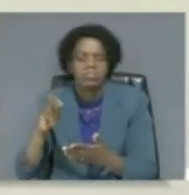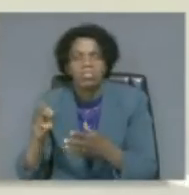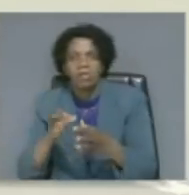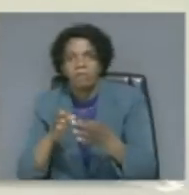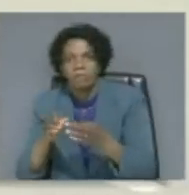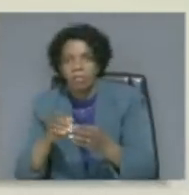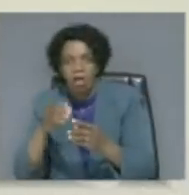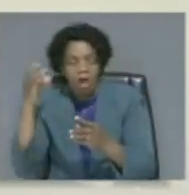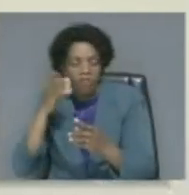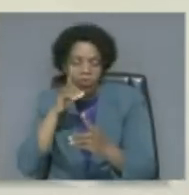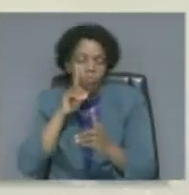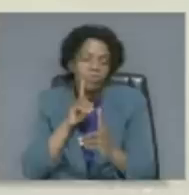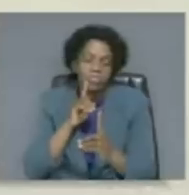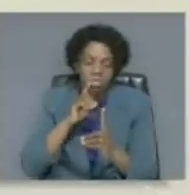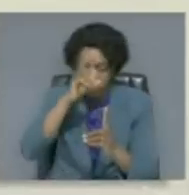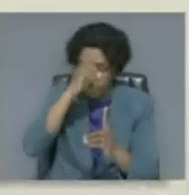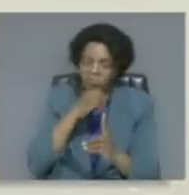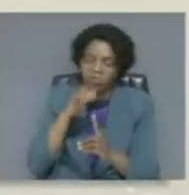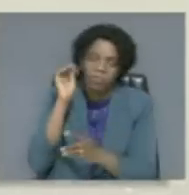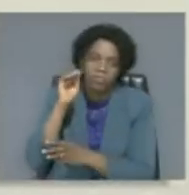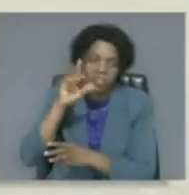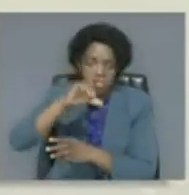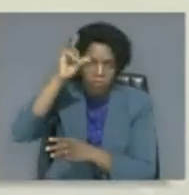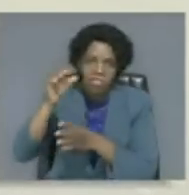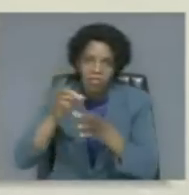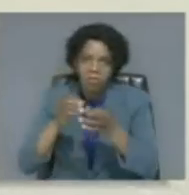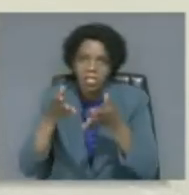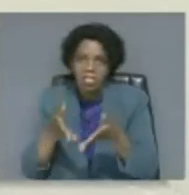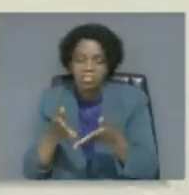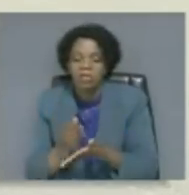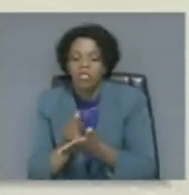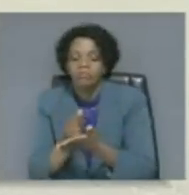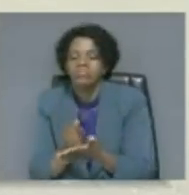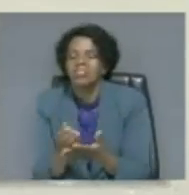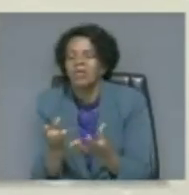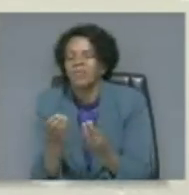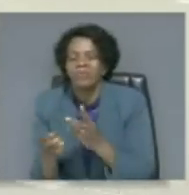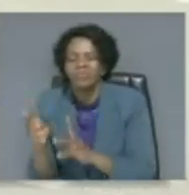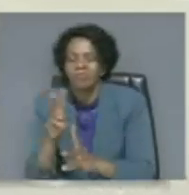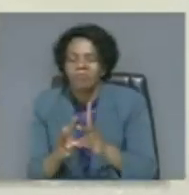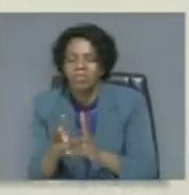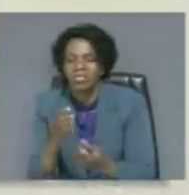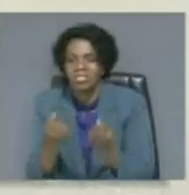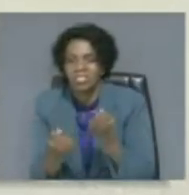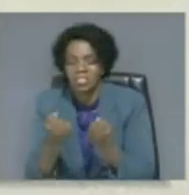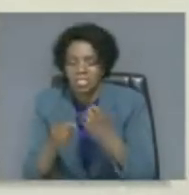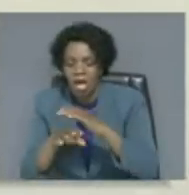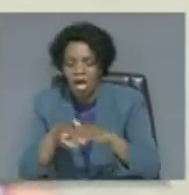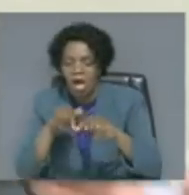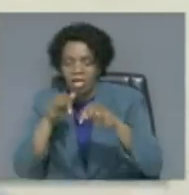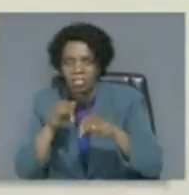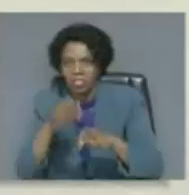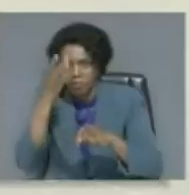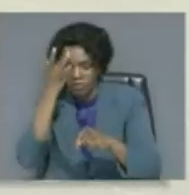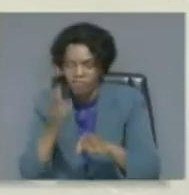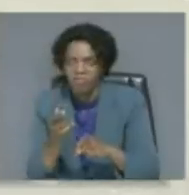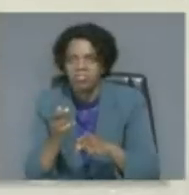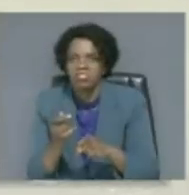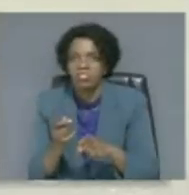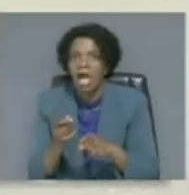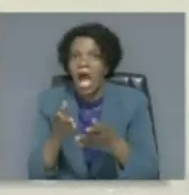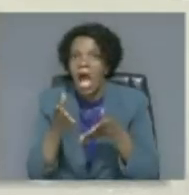vida de todos os automobilistas aqui da parte sul de Luanda. A mesma já está aberta para que os automobilistas